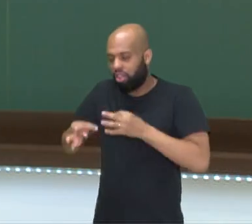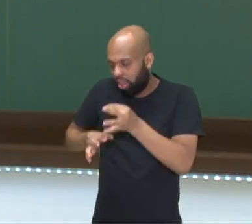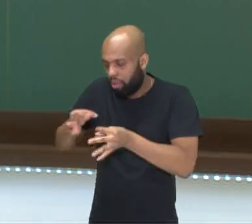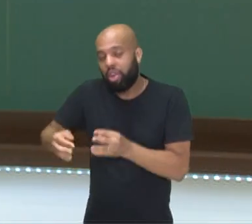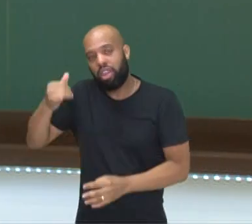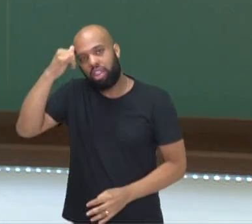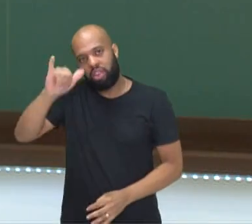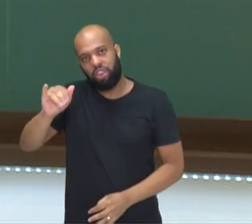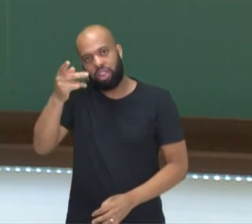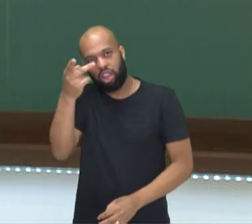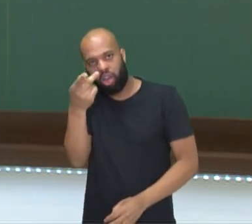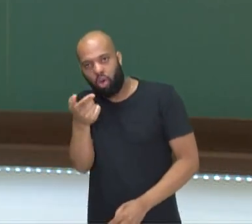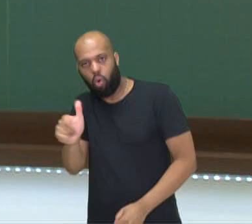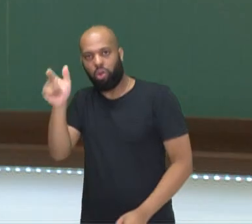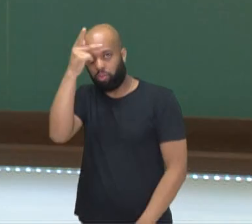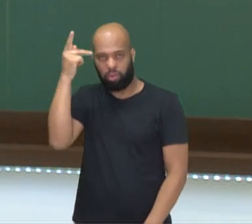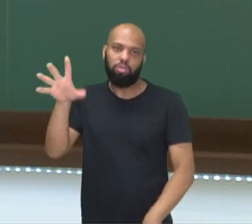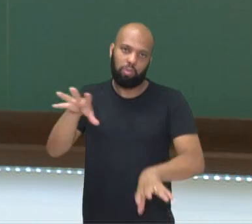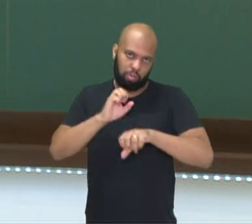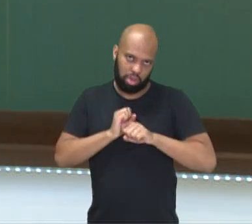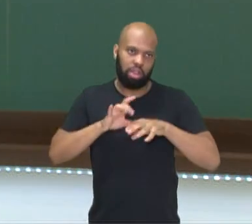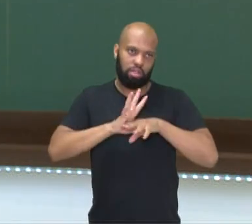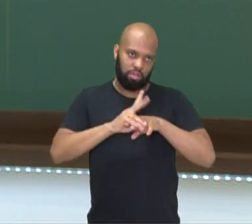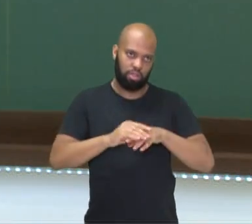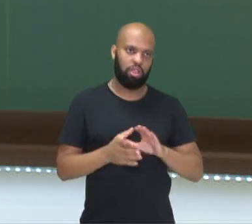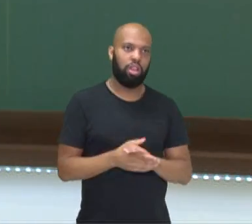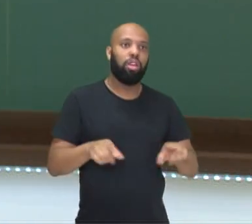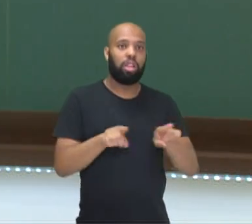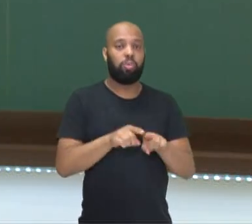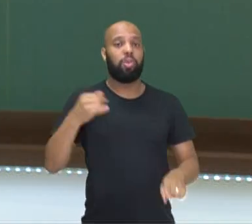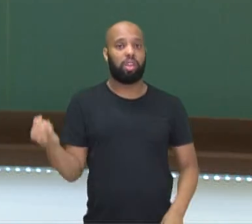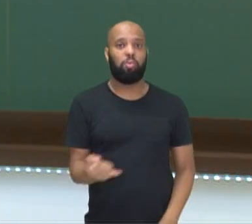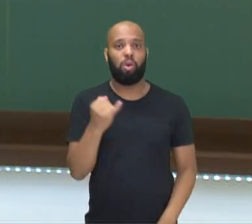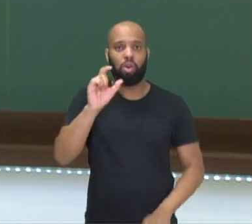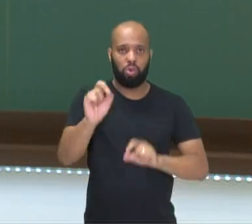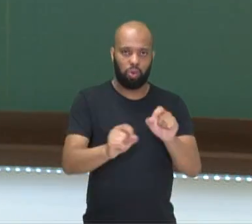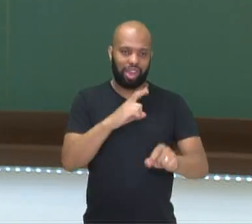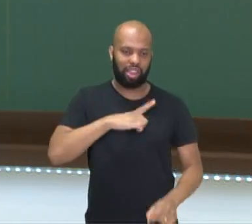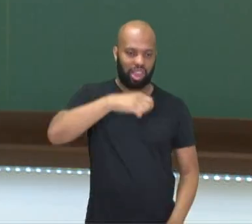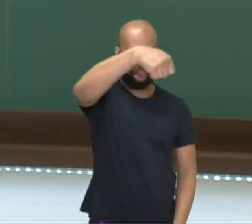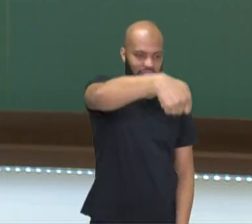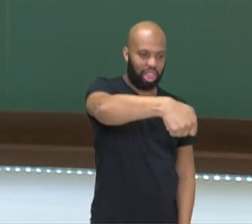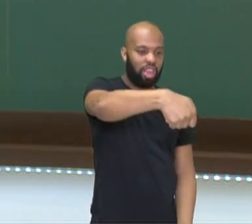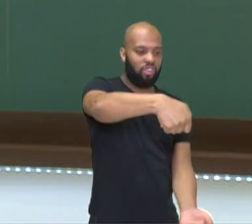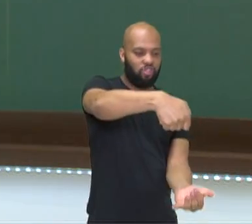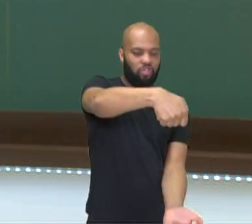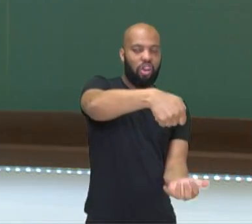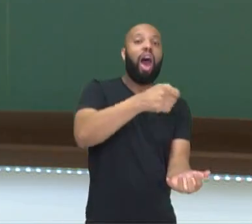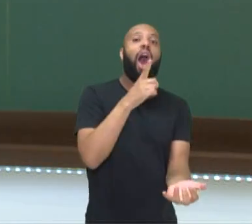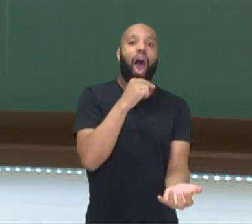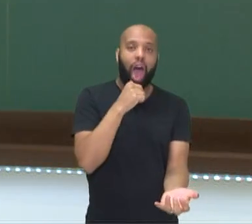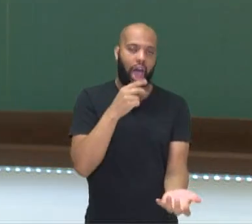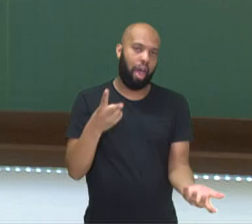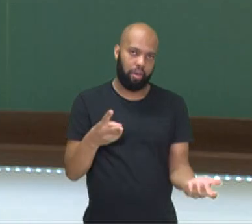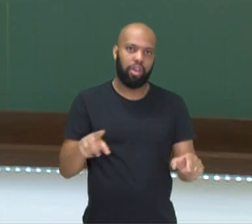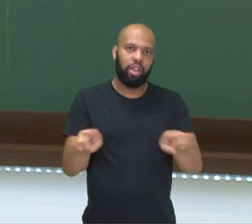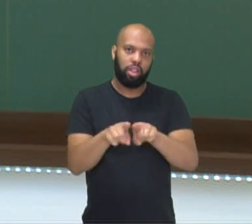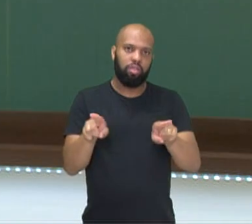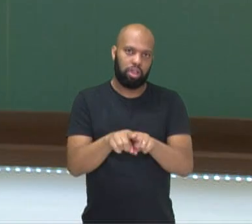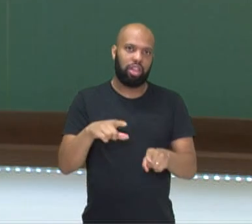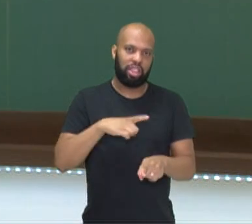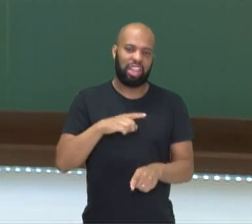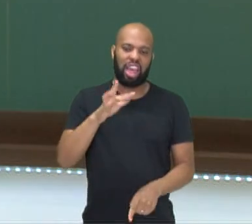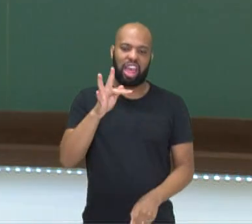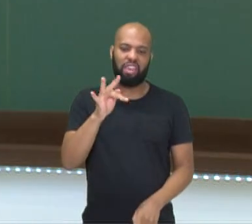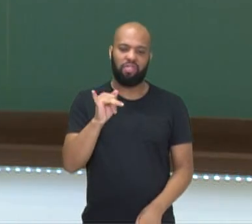não contamine a água ou os alimentos. Importante, ferver a água que vai consumir, filtrar a água que vai consumir,